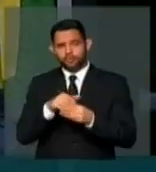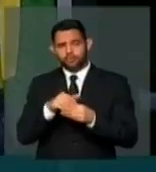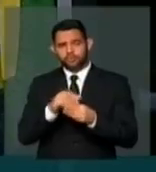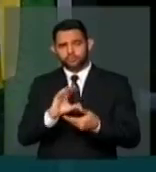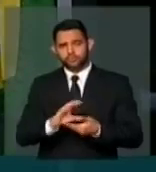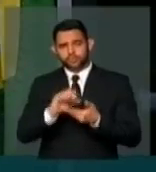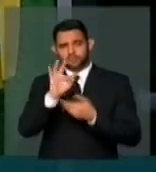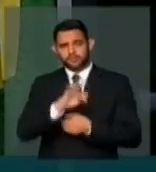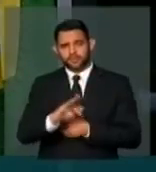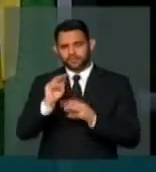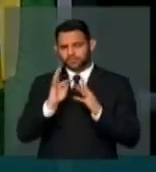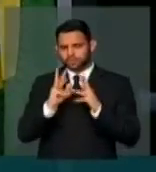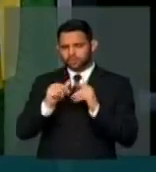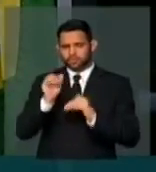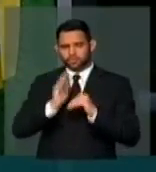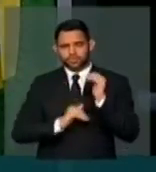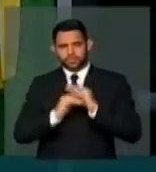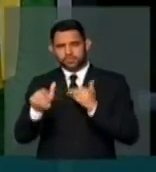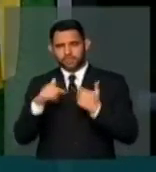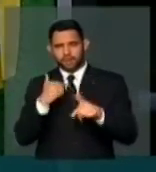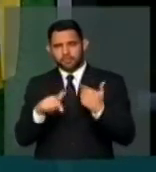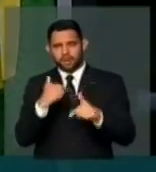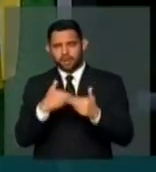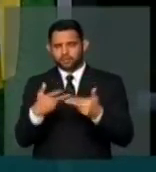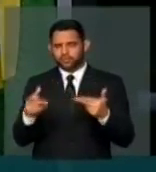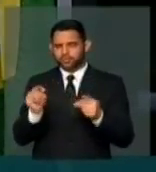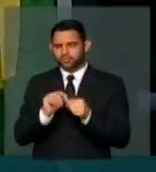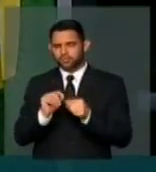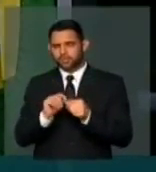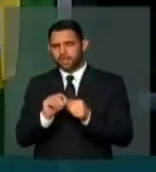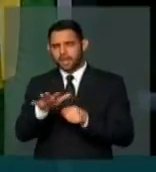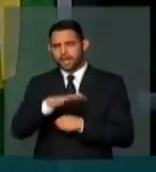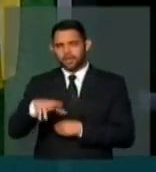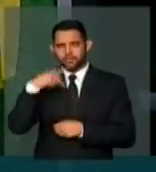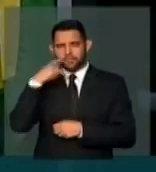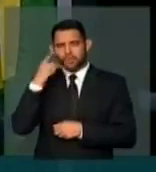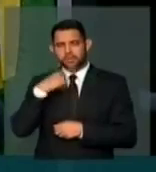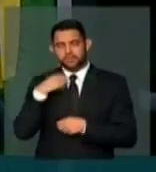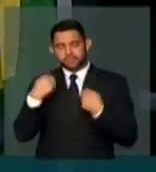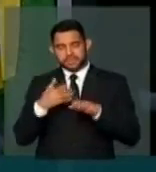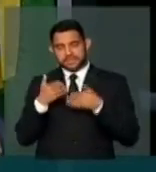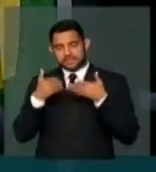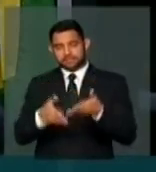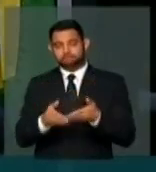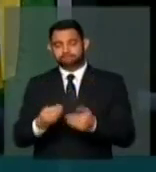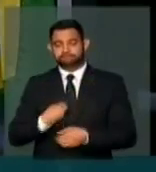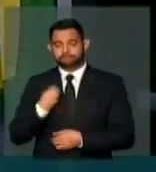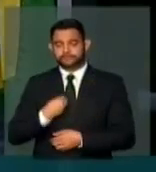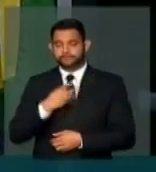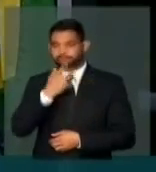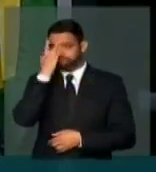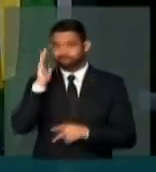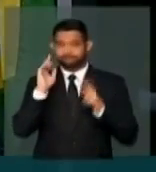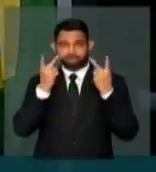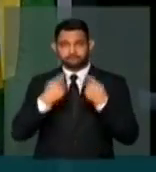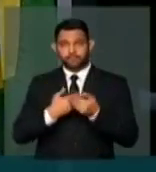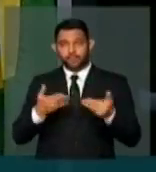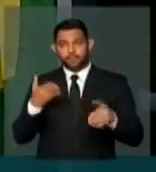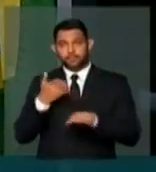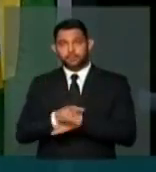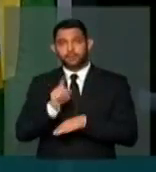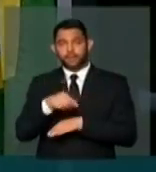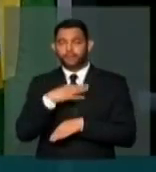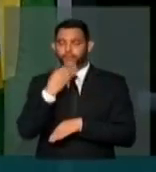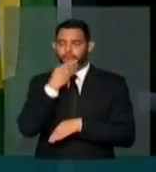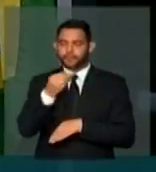de todas as atividades humanas, de toda atividade política. É a presença do ser humano,